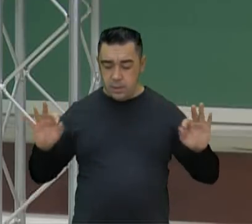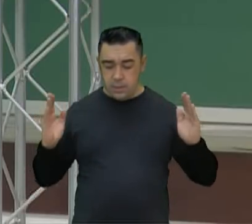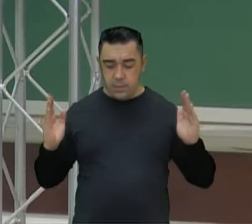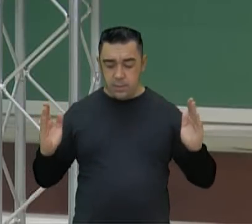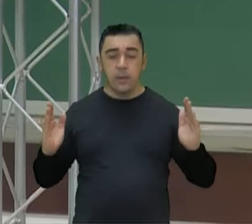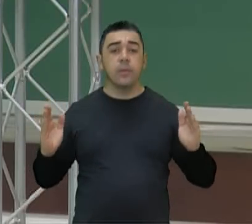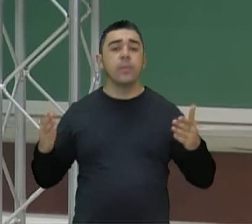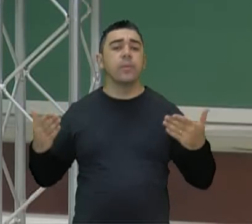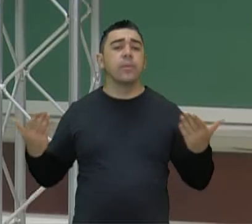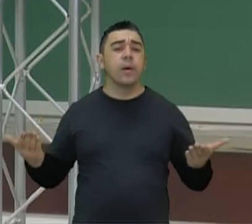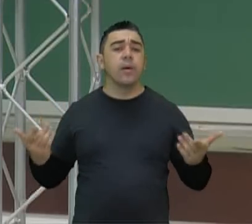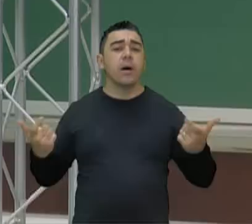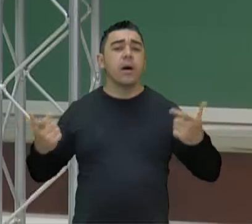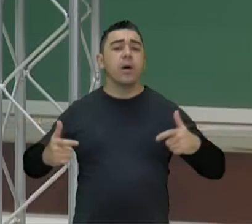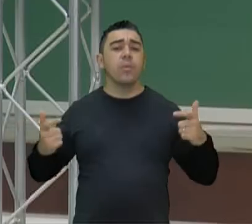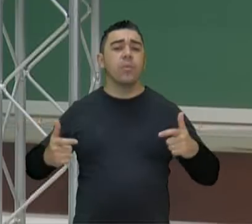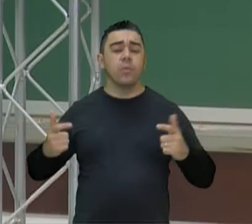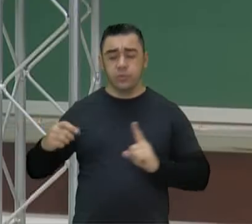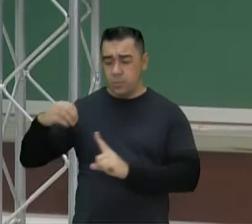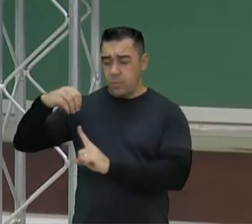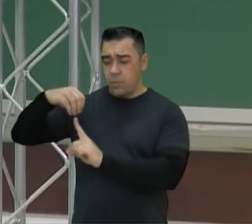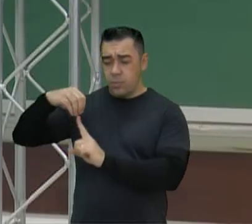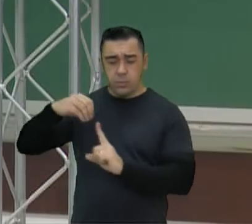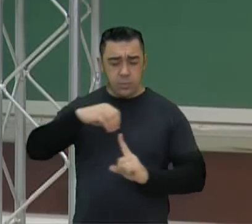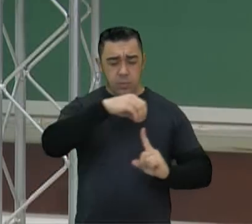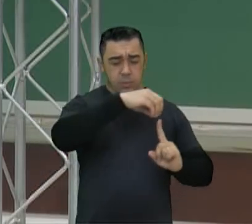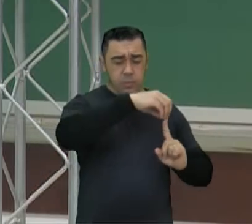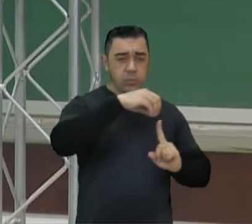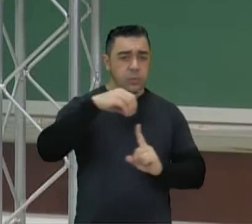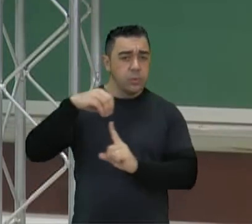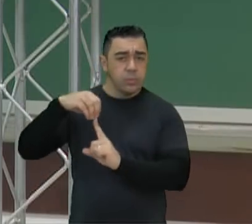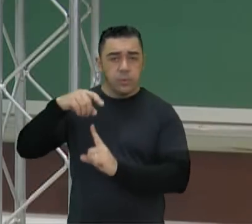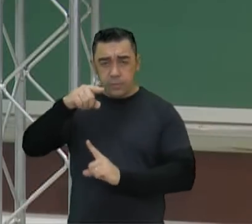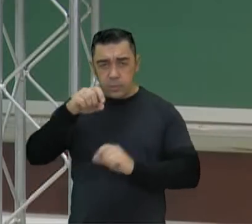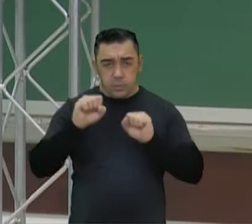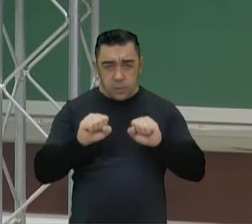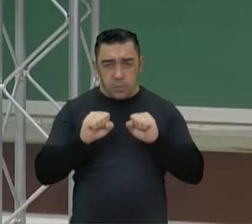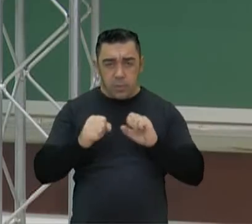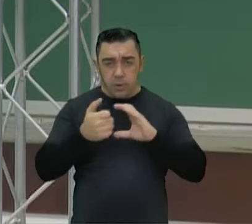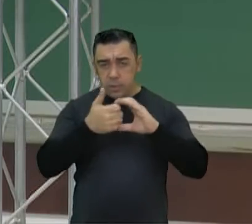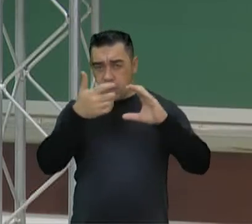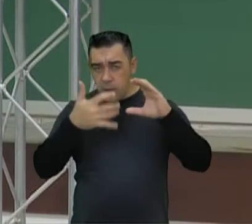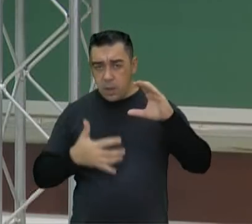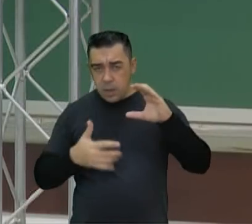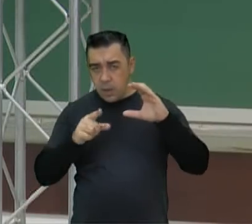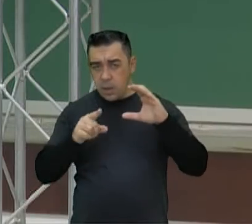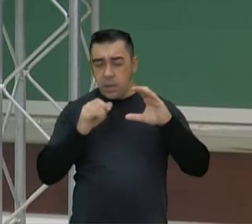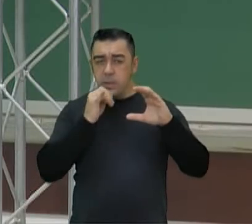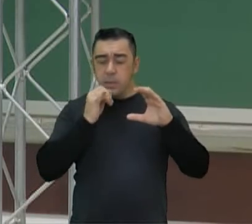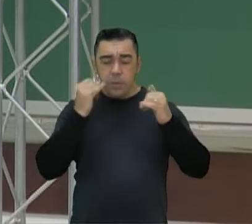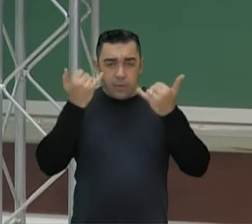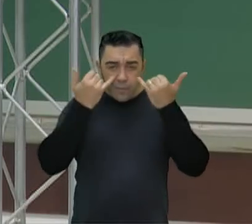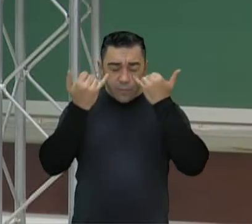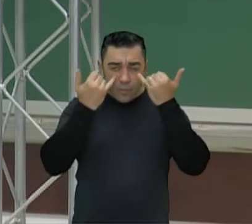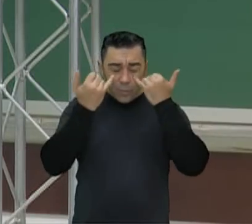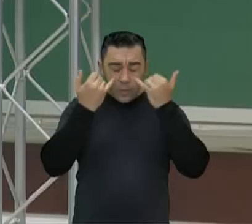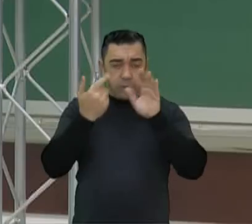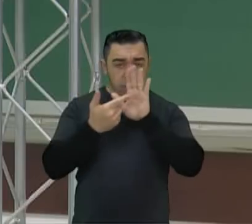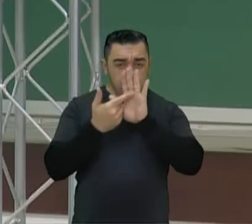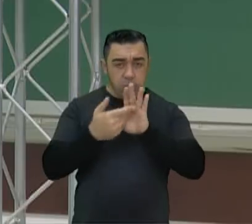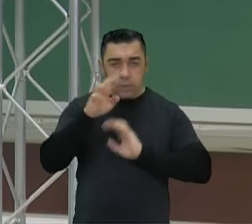qual a posição você pode classificar baseado na informação que é passada no